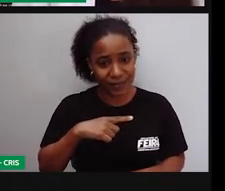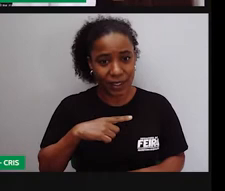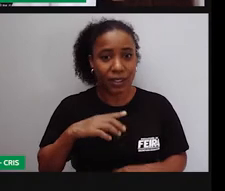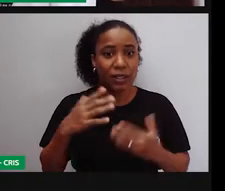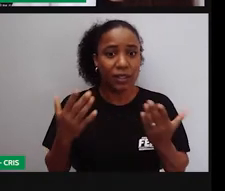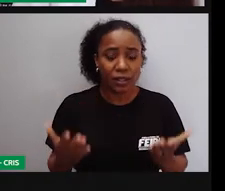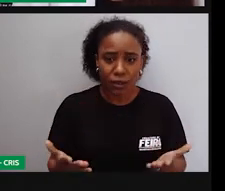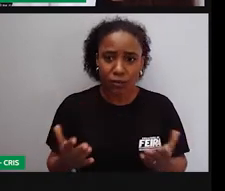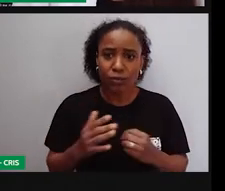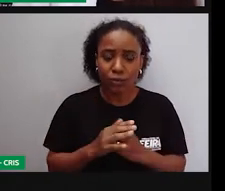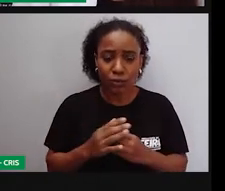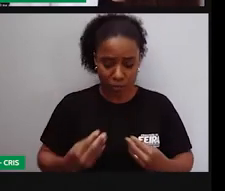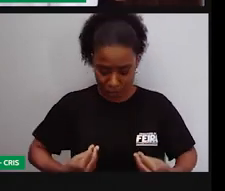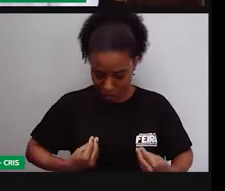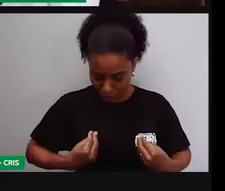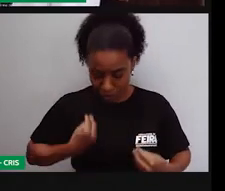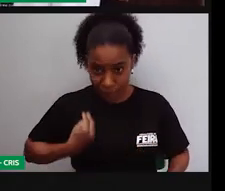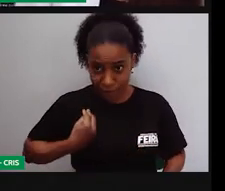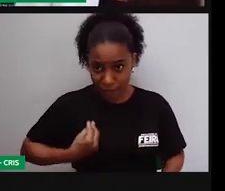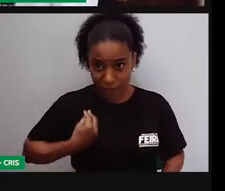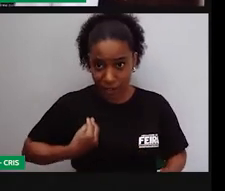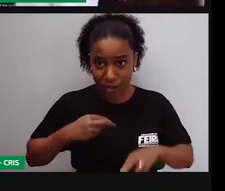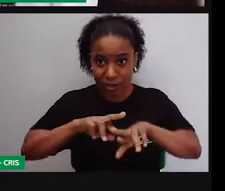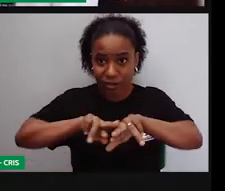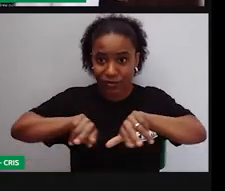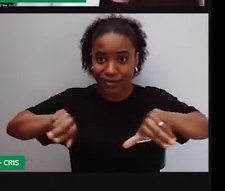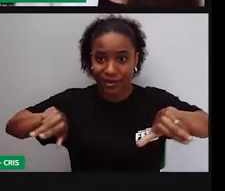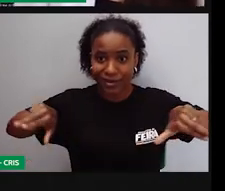vivo, ele